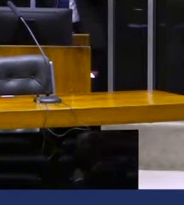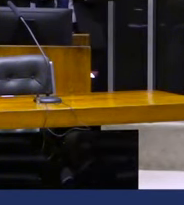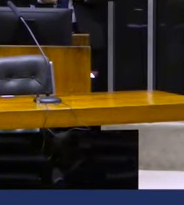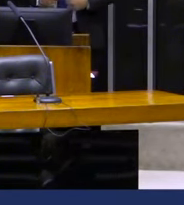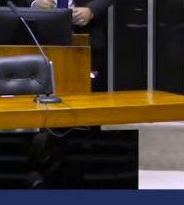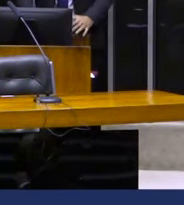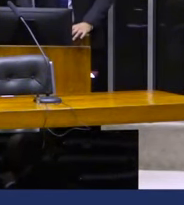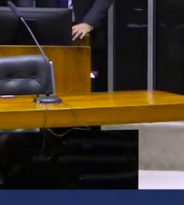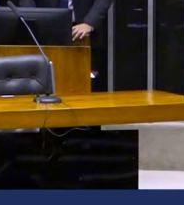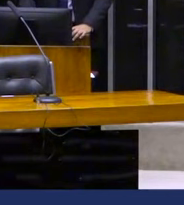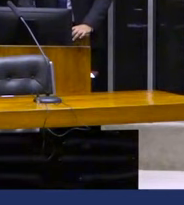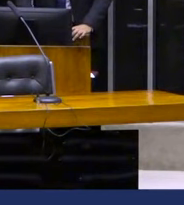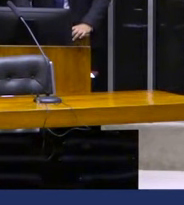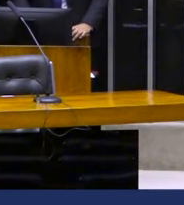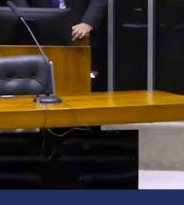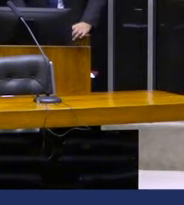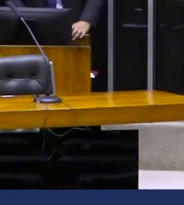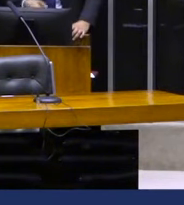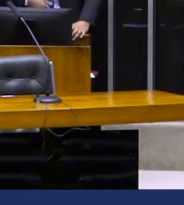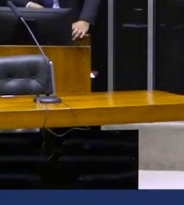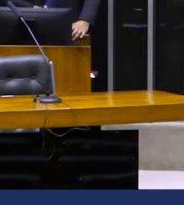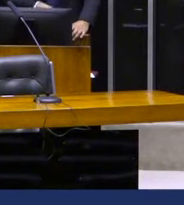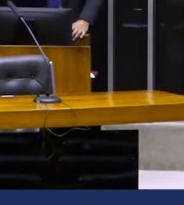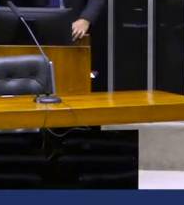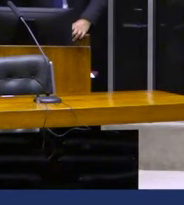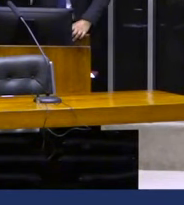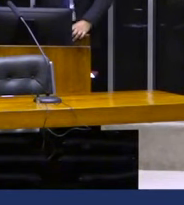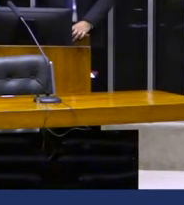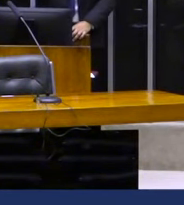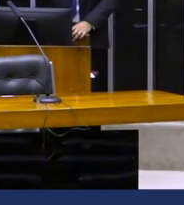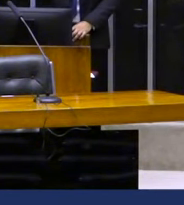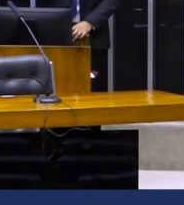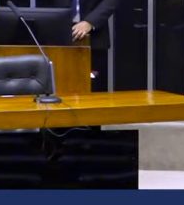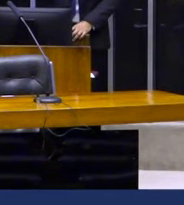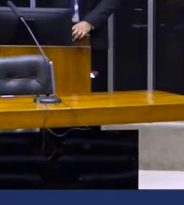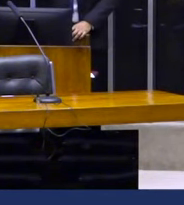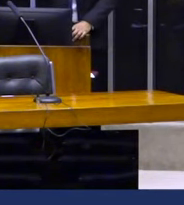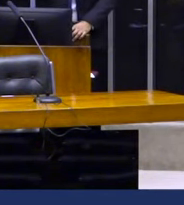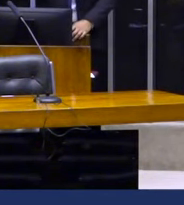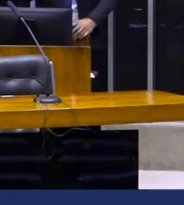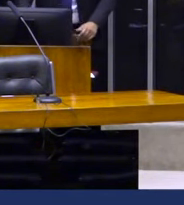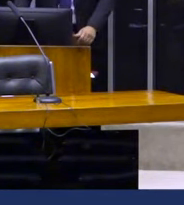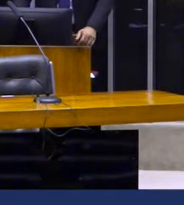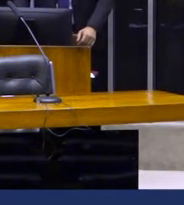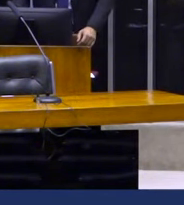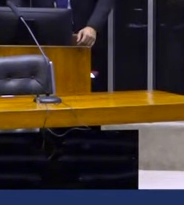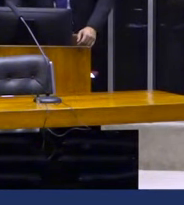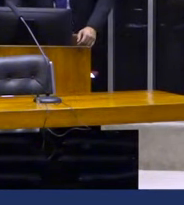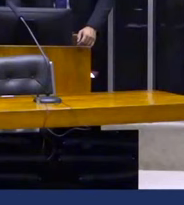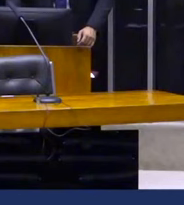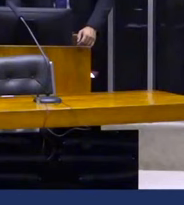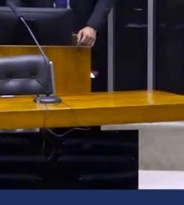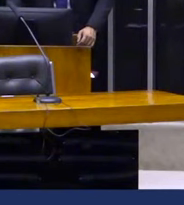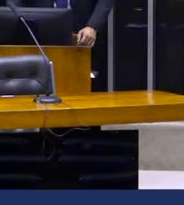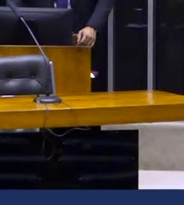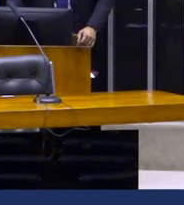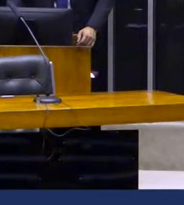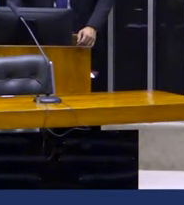trabalhos. Fica dispensada a leitura da ata da sessão anterior.